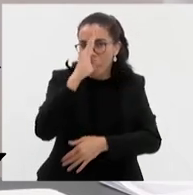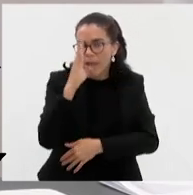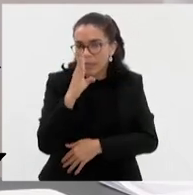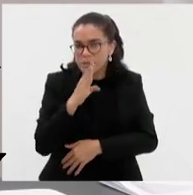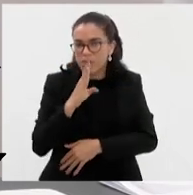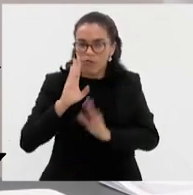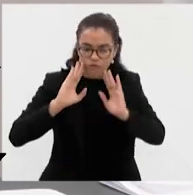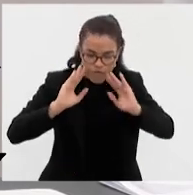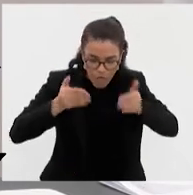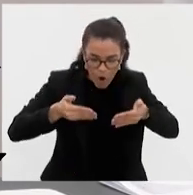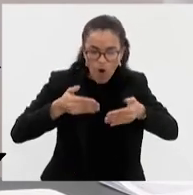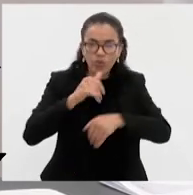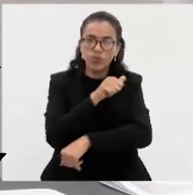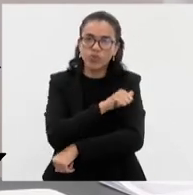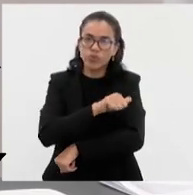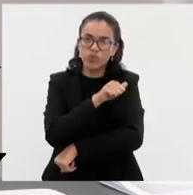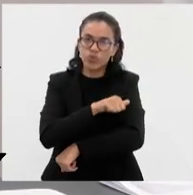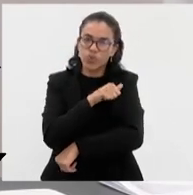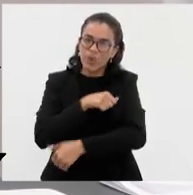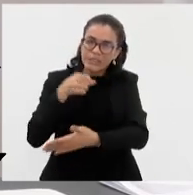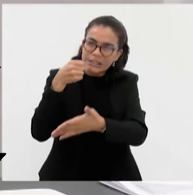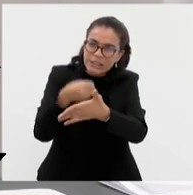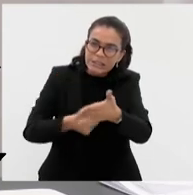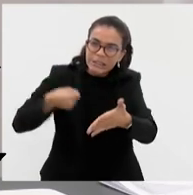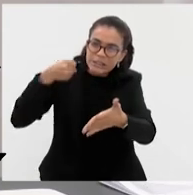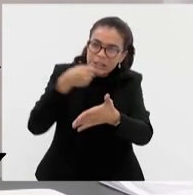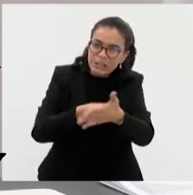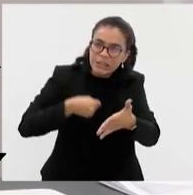ao Rio de Janeiro, estavam sendo